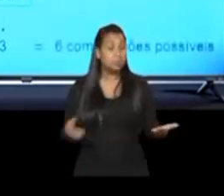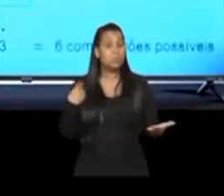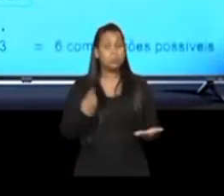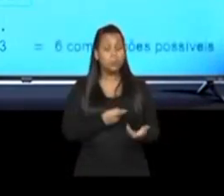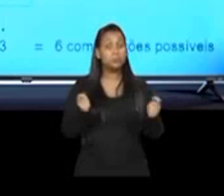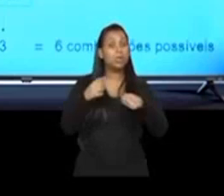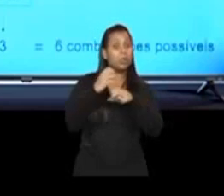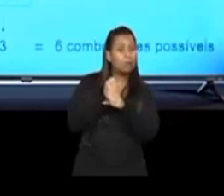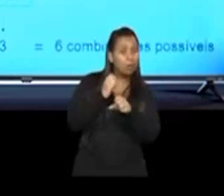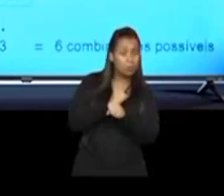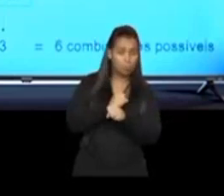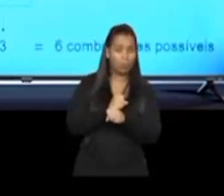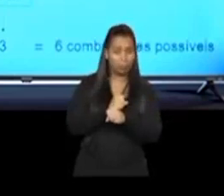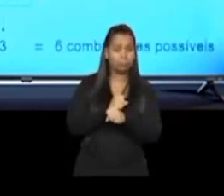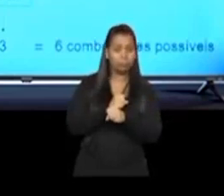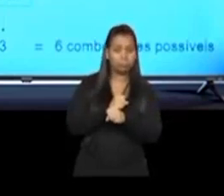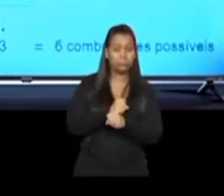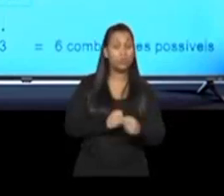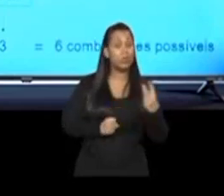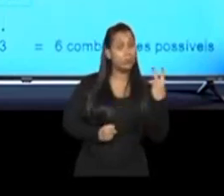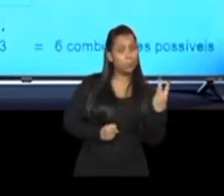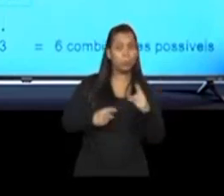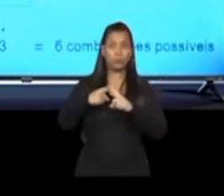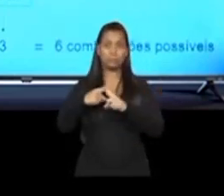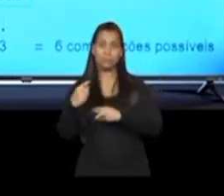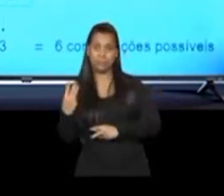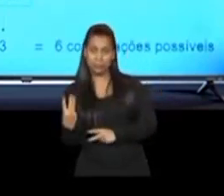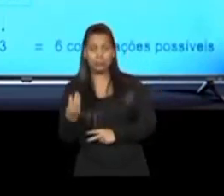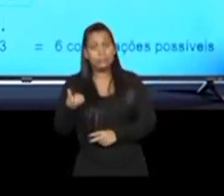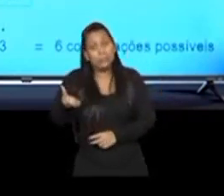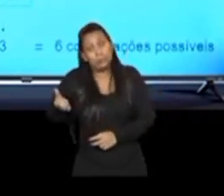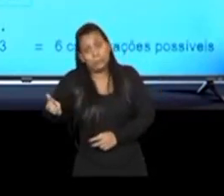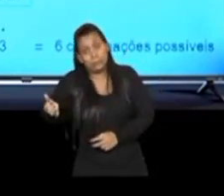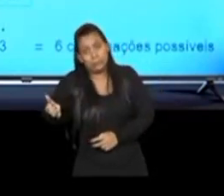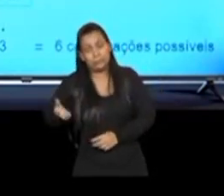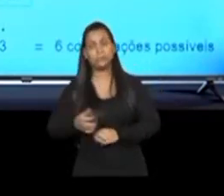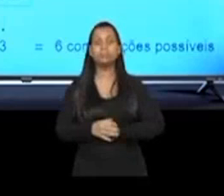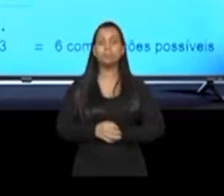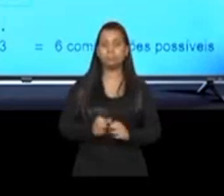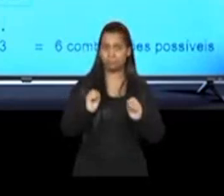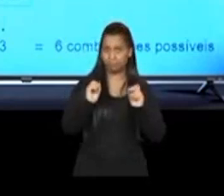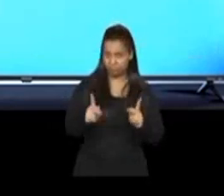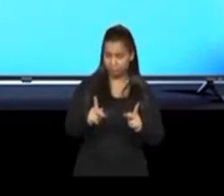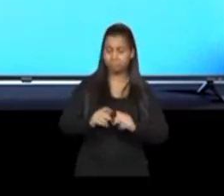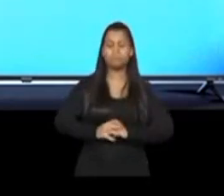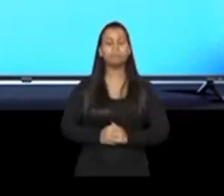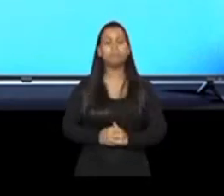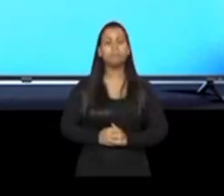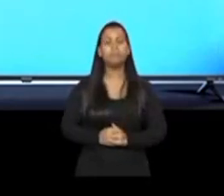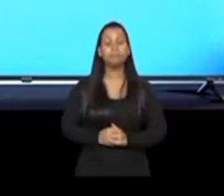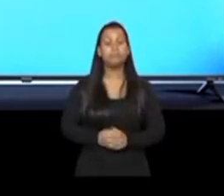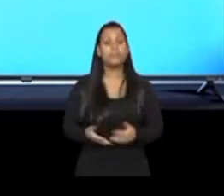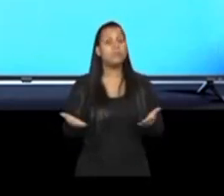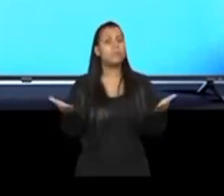calcular rapidamente, multiplicando 2 vezes 3, o total de 6 combinações. Certo?